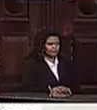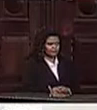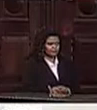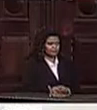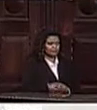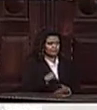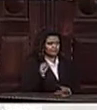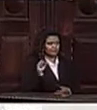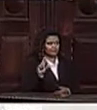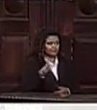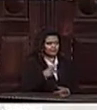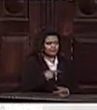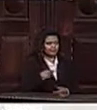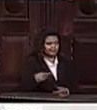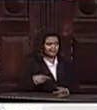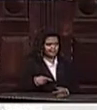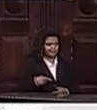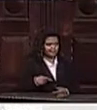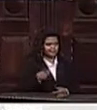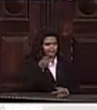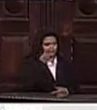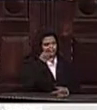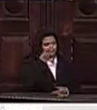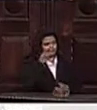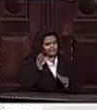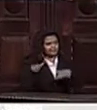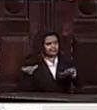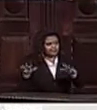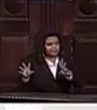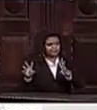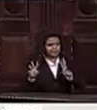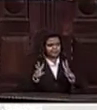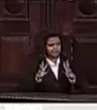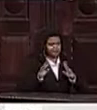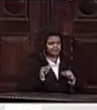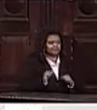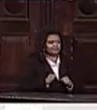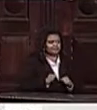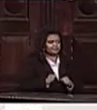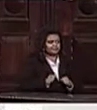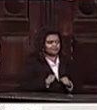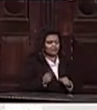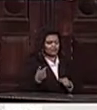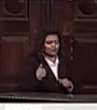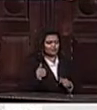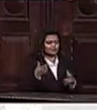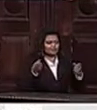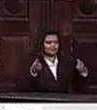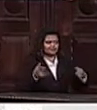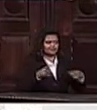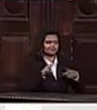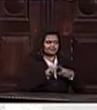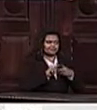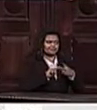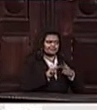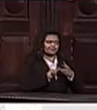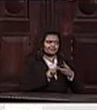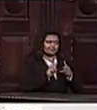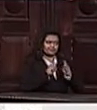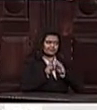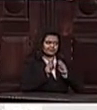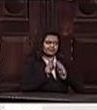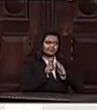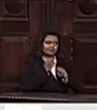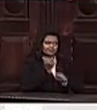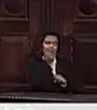Senhor presidente, senhoras e senhores deputados, subo aqui a essa tribuna para discutir 3 pontos importantes, que julgo muito importantes no debate do